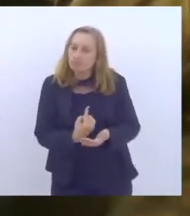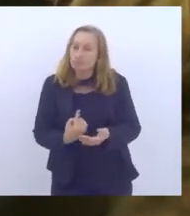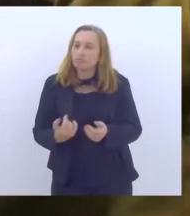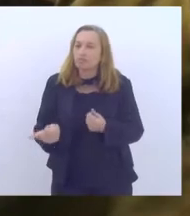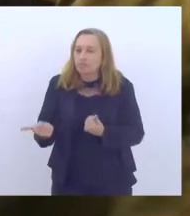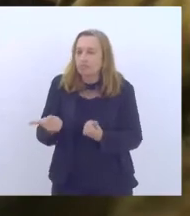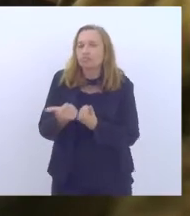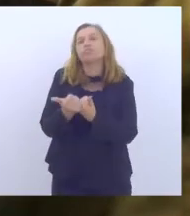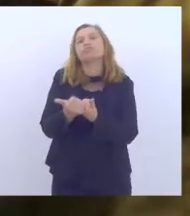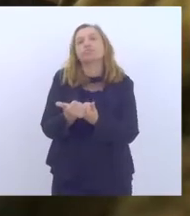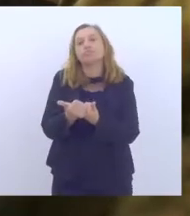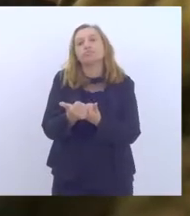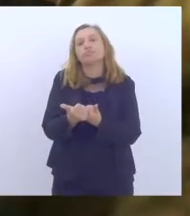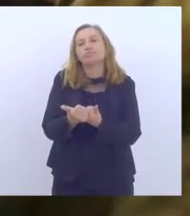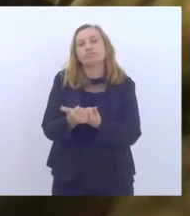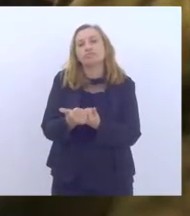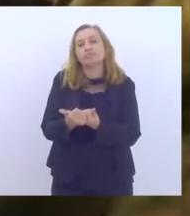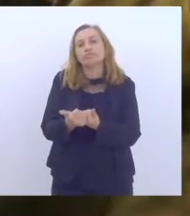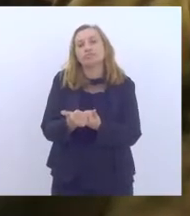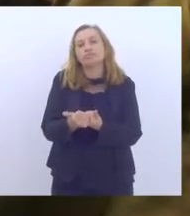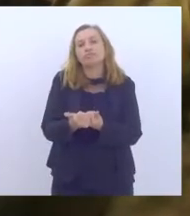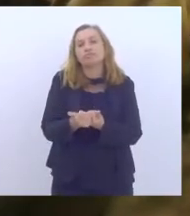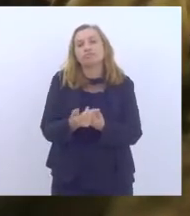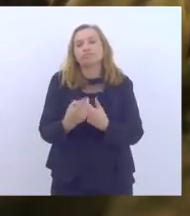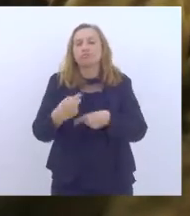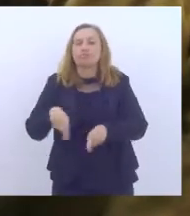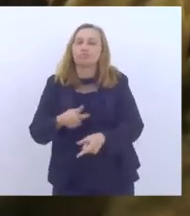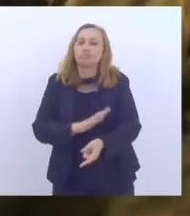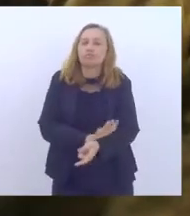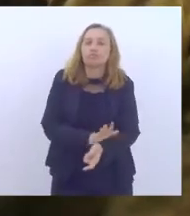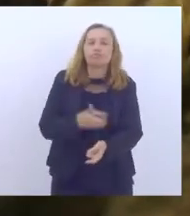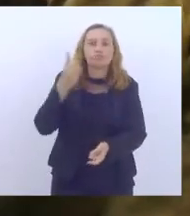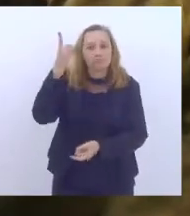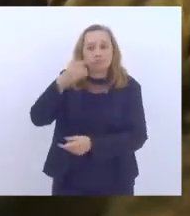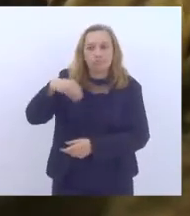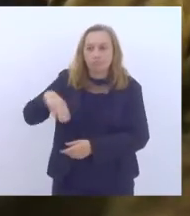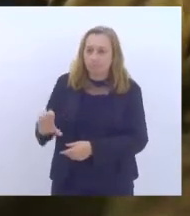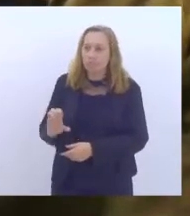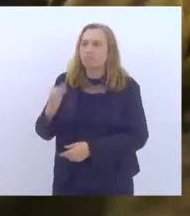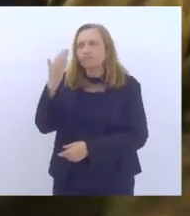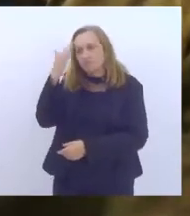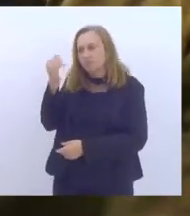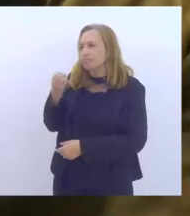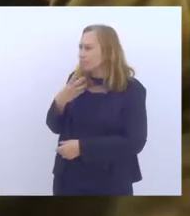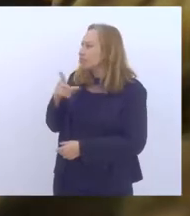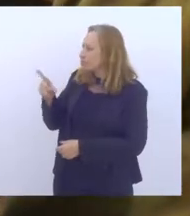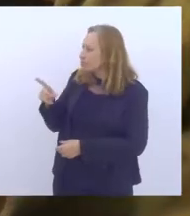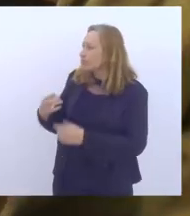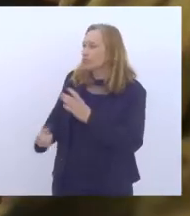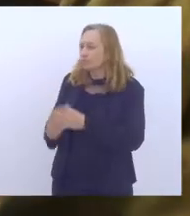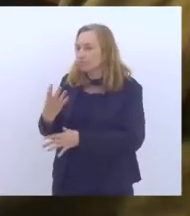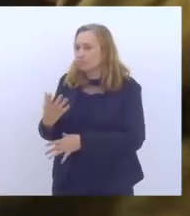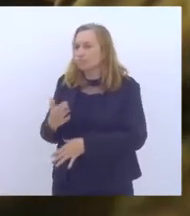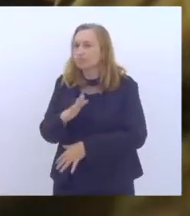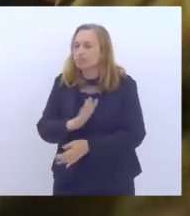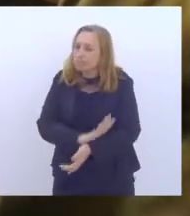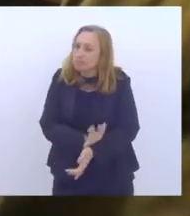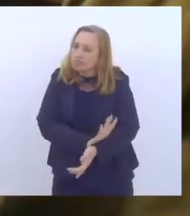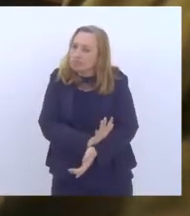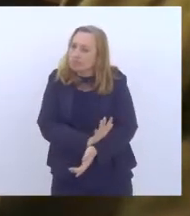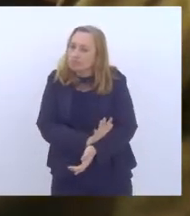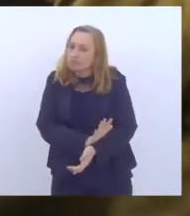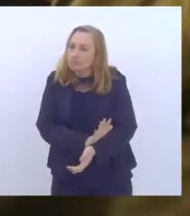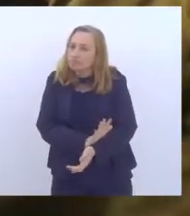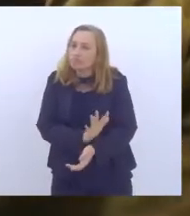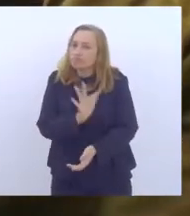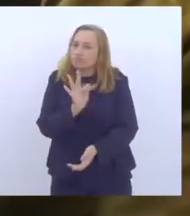Aliados Aliados e ali adiante taxistas como deputado é que sabe bem o que o racismo produz sabe bem